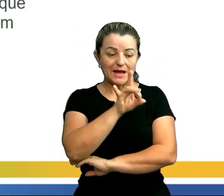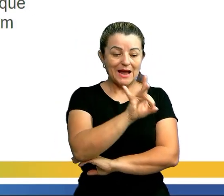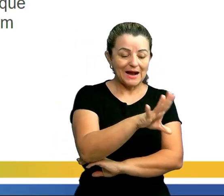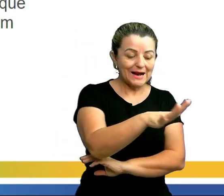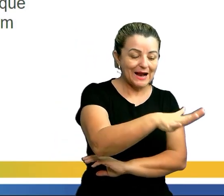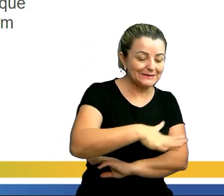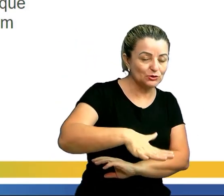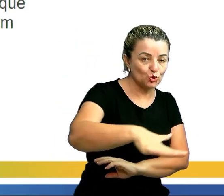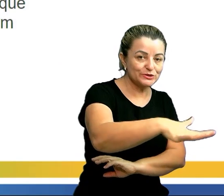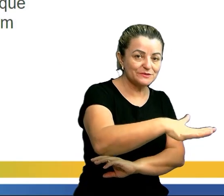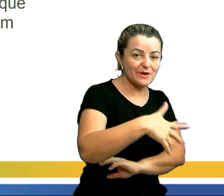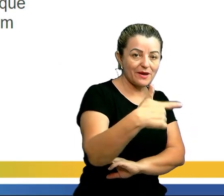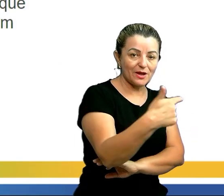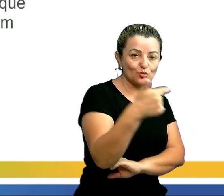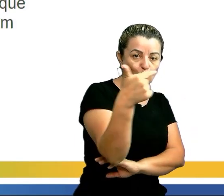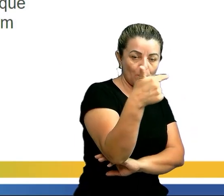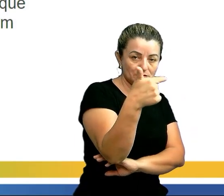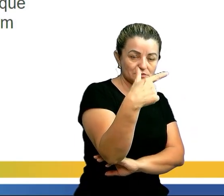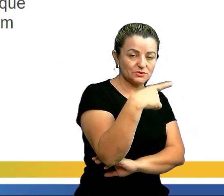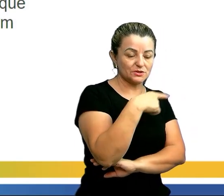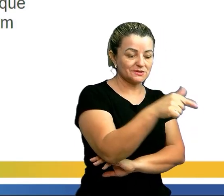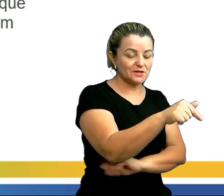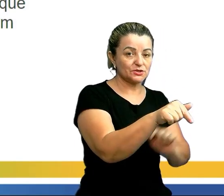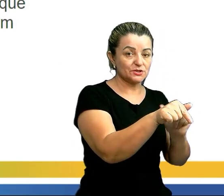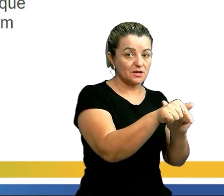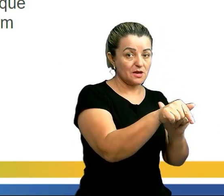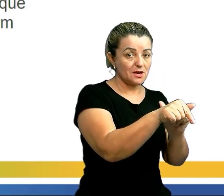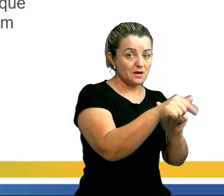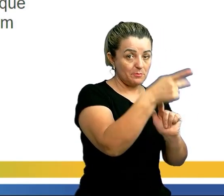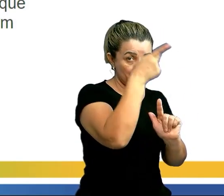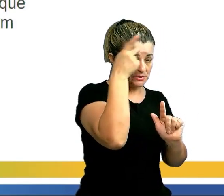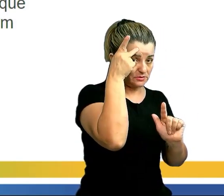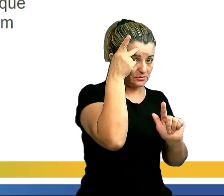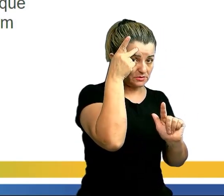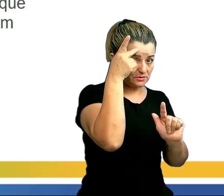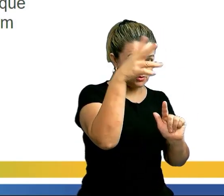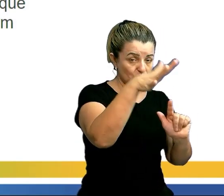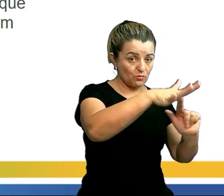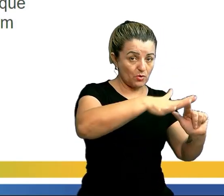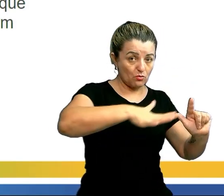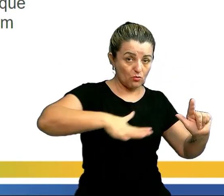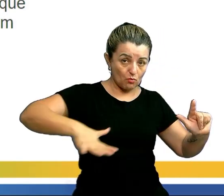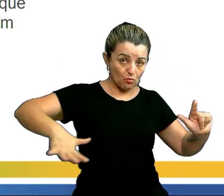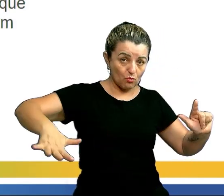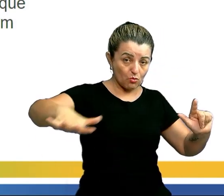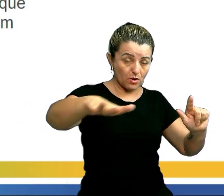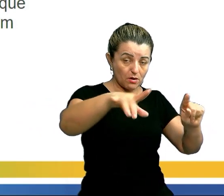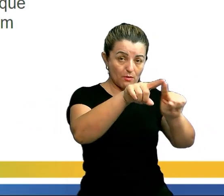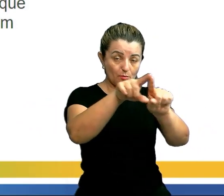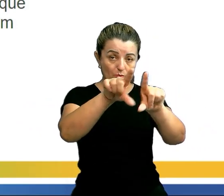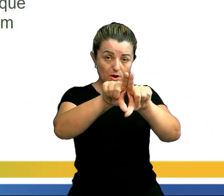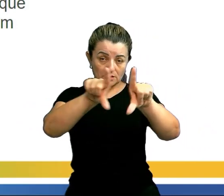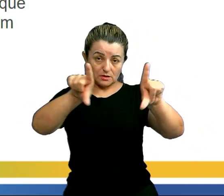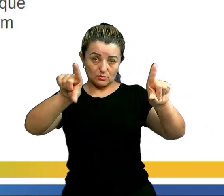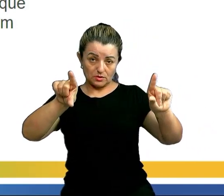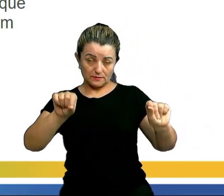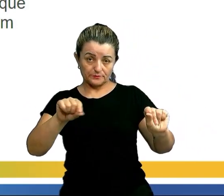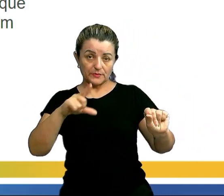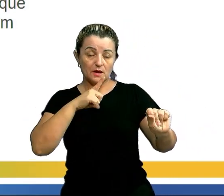2 metros quadrados havia em média 7 pessoas. Como ele é um campo retangular e eu tenho as medidas,